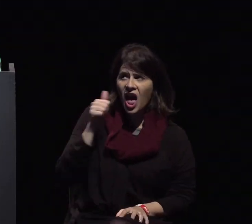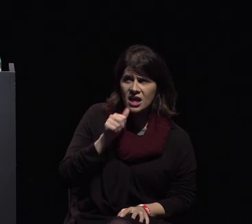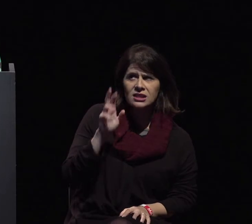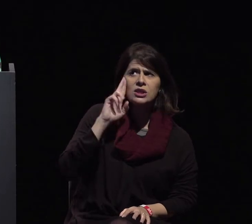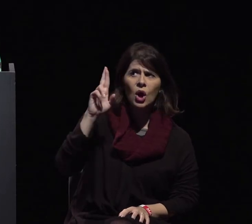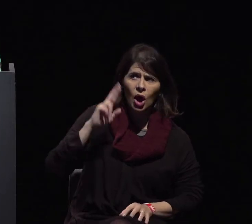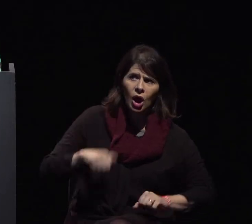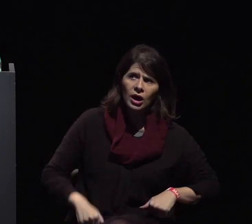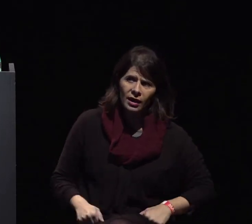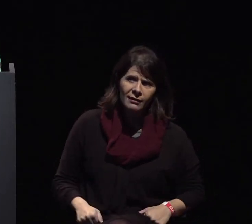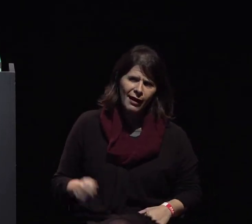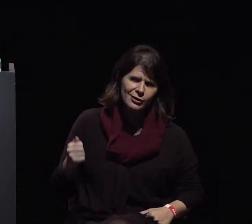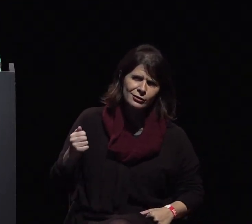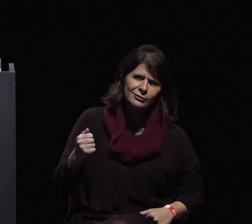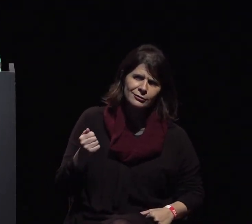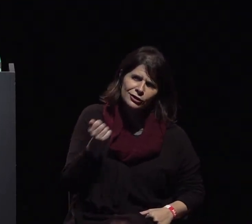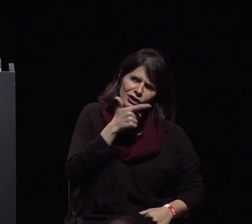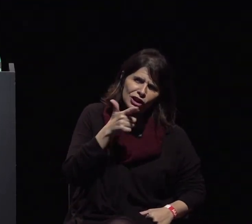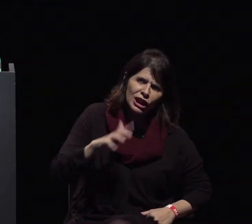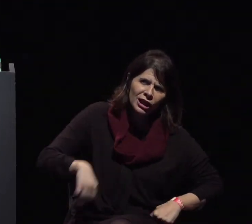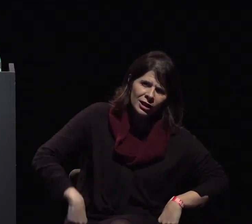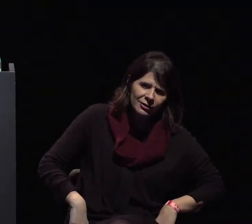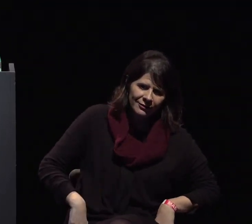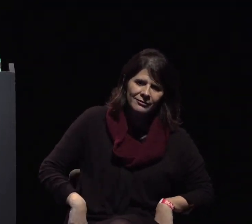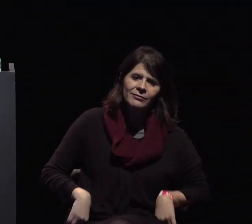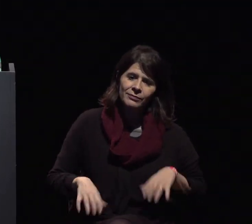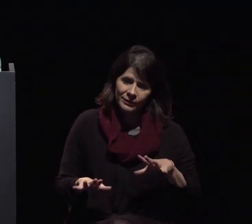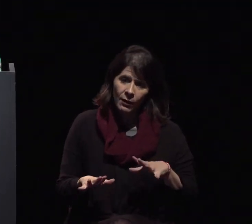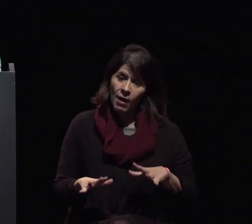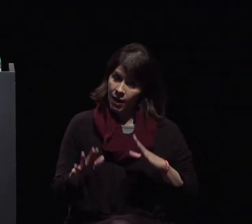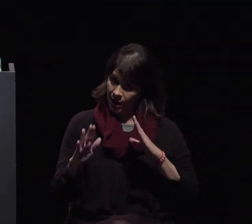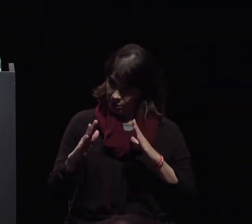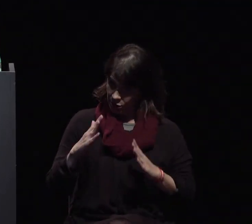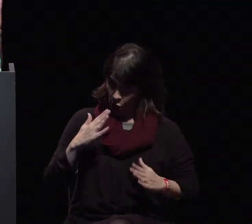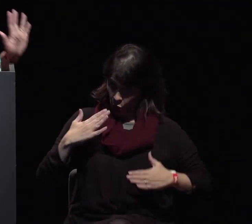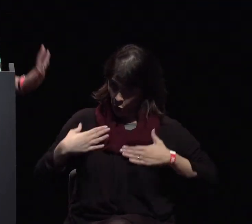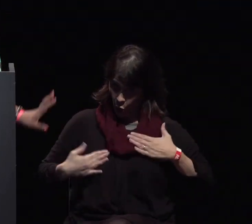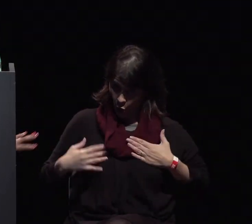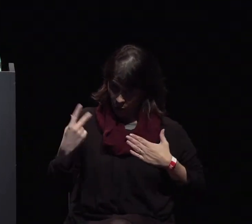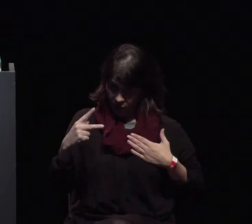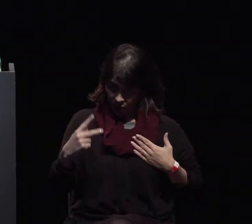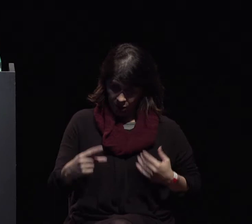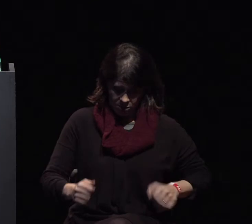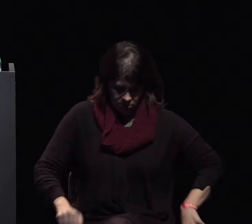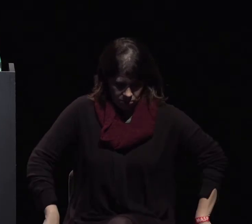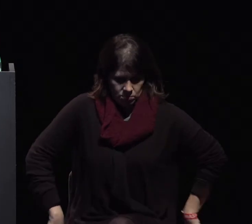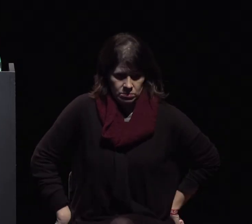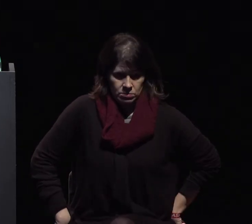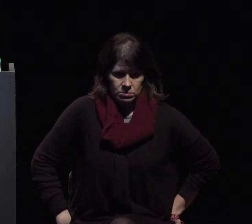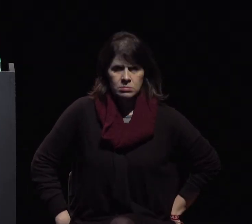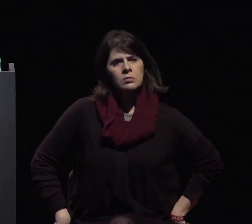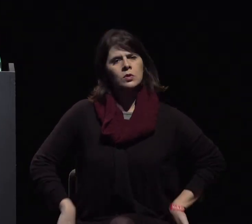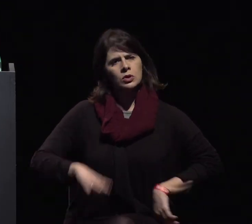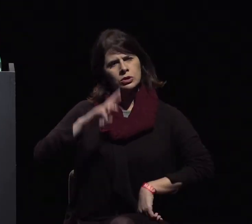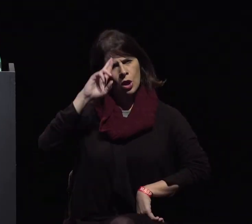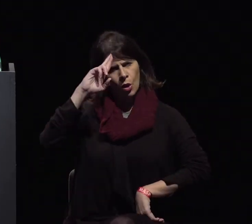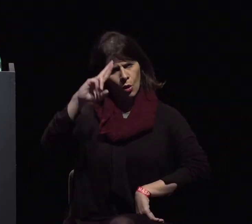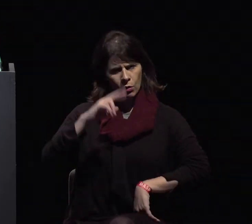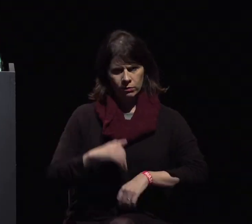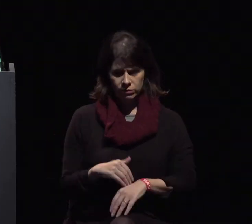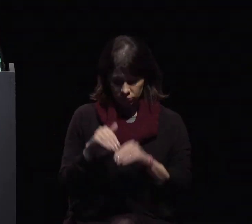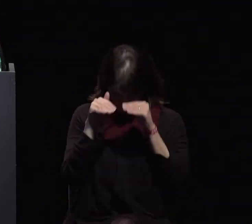Aqueles corpos duros, rígidos, forçadamente rígidos, com mão para trás, senhor, senhora e cabeça